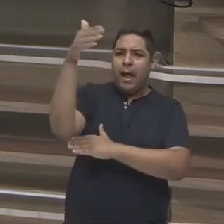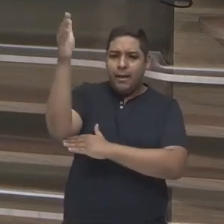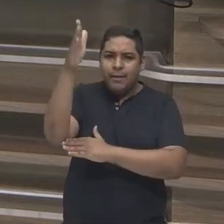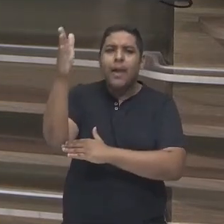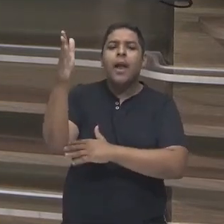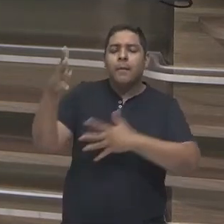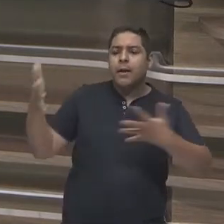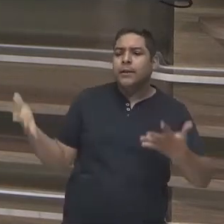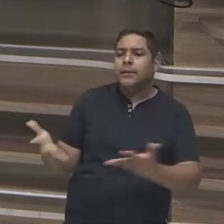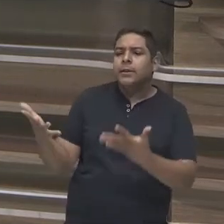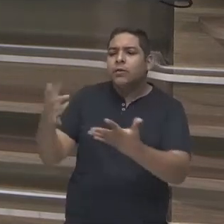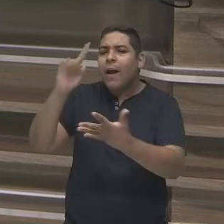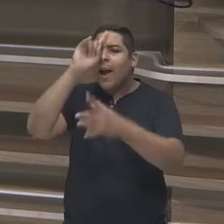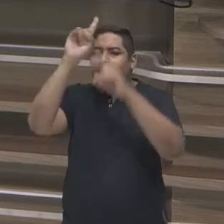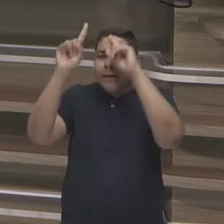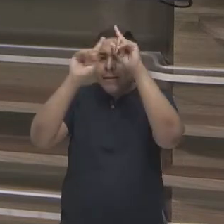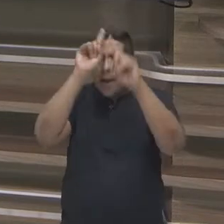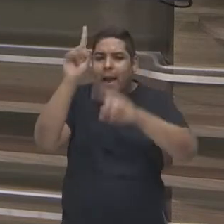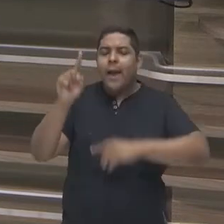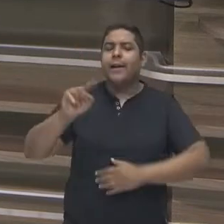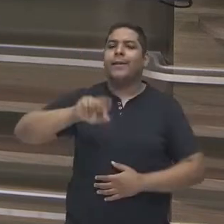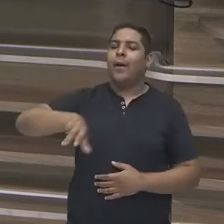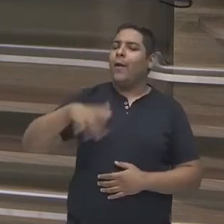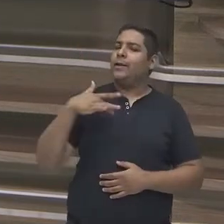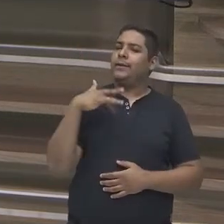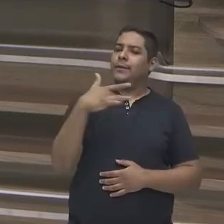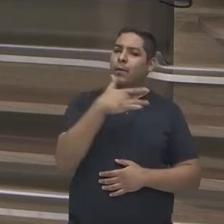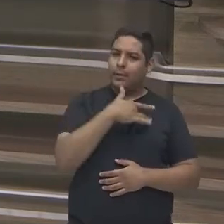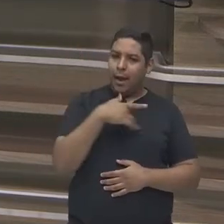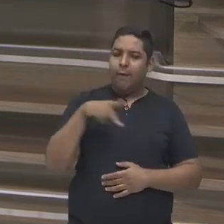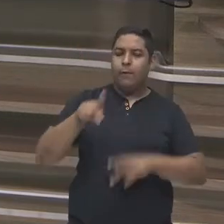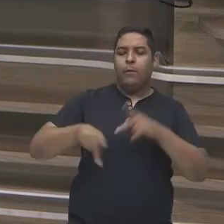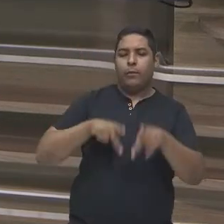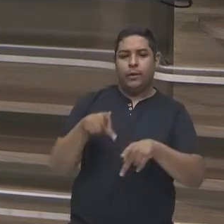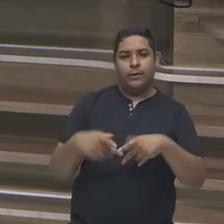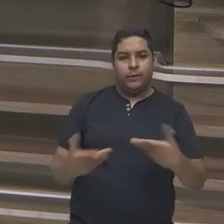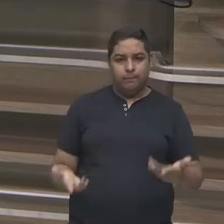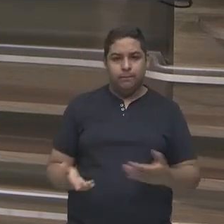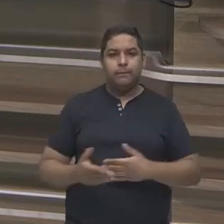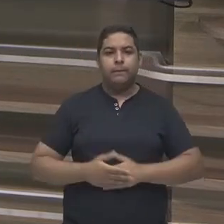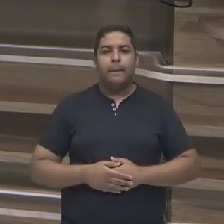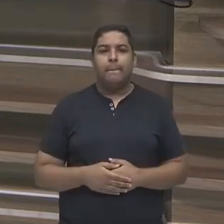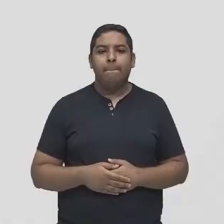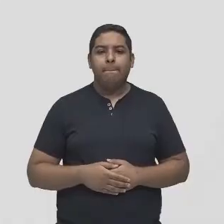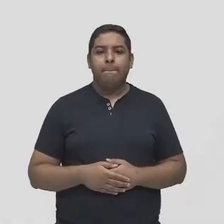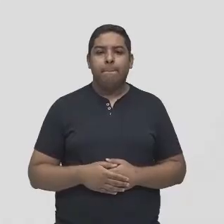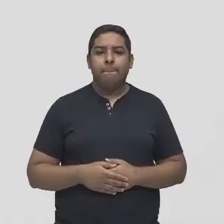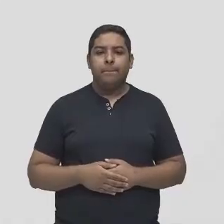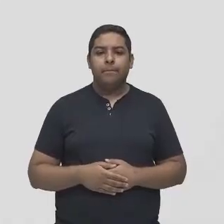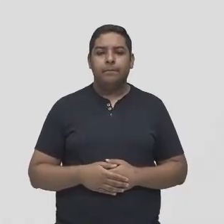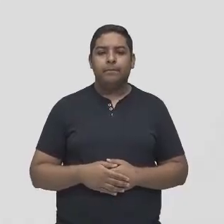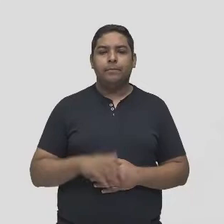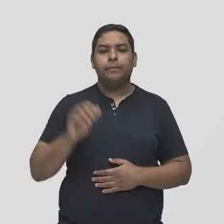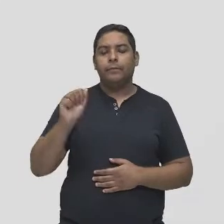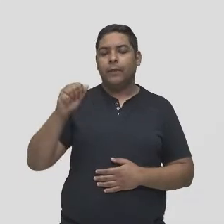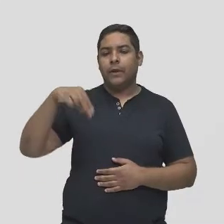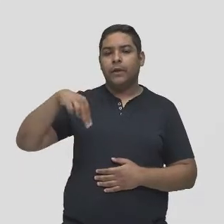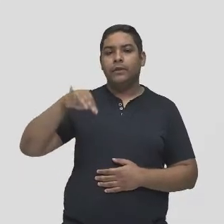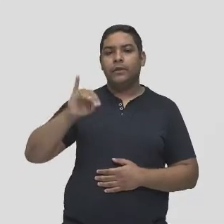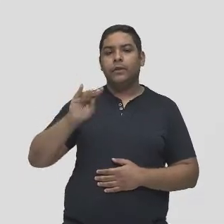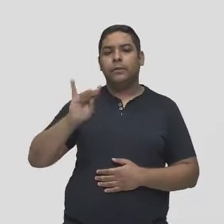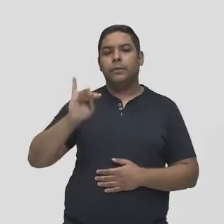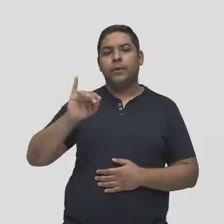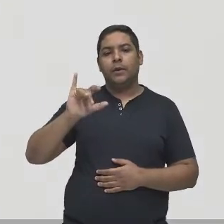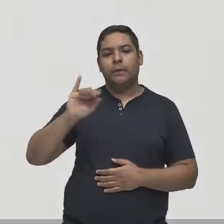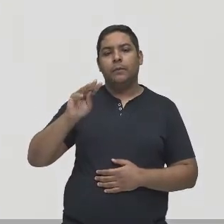ideias que não são tão saudáveis assim à população. Tá bom? Quarto ponto,